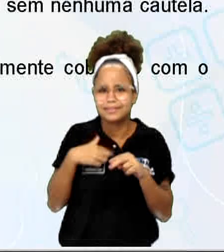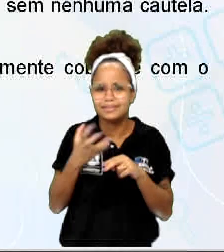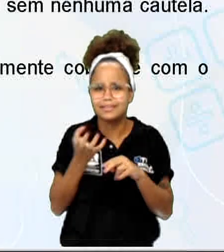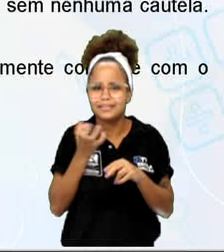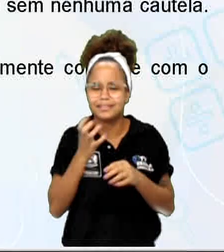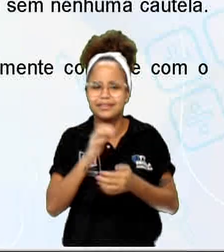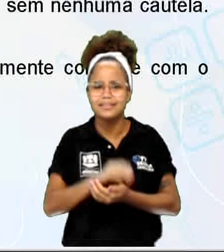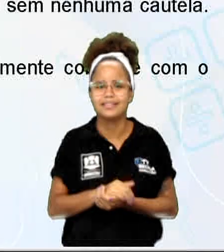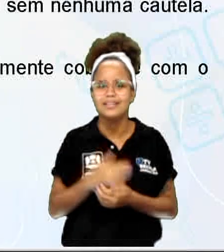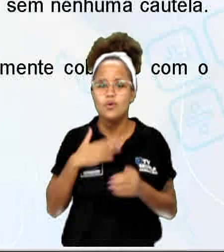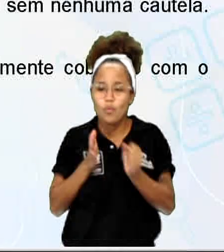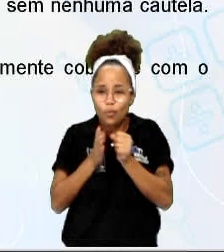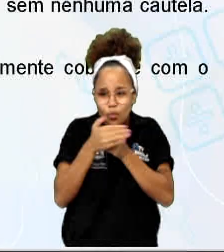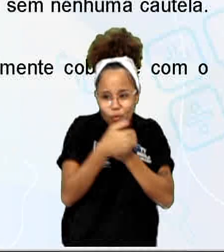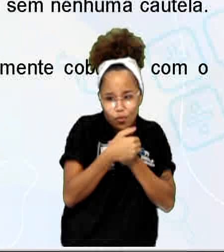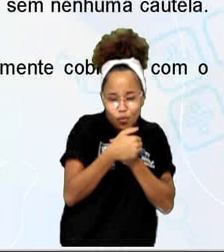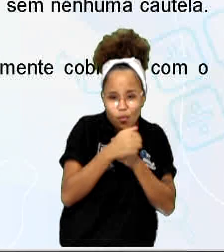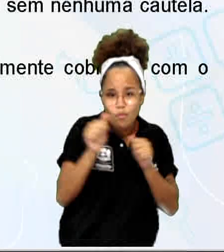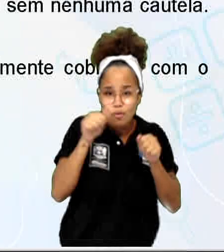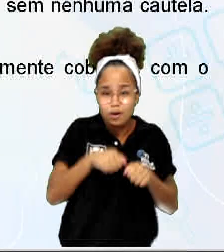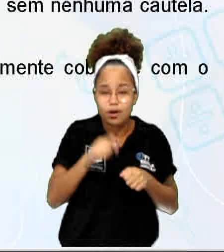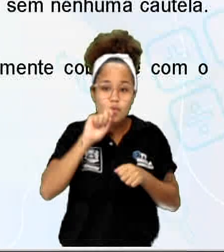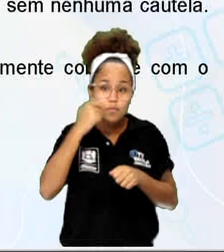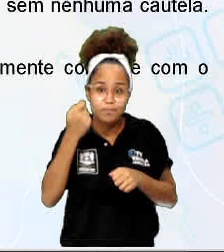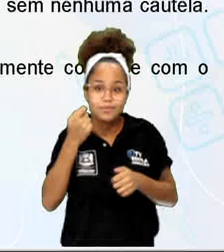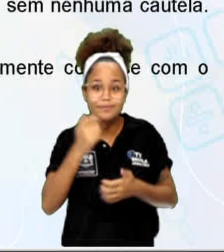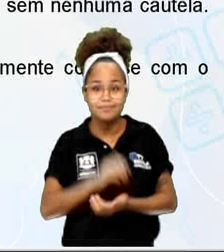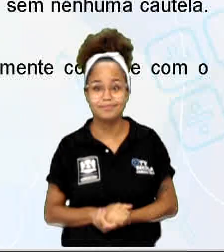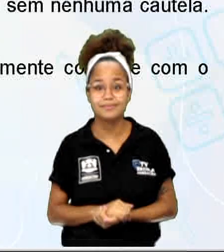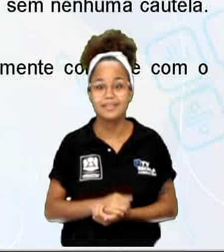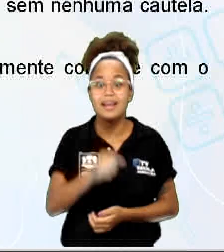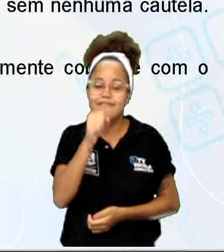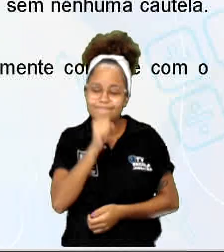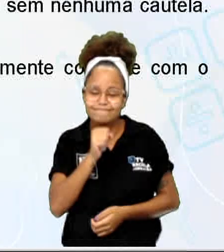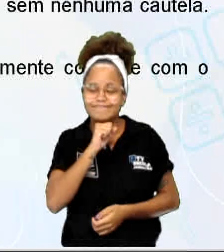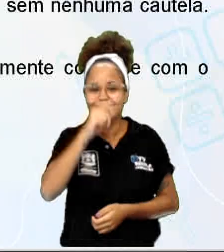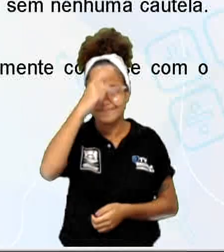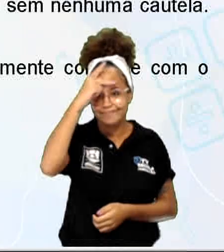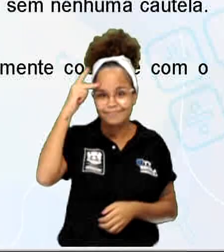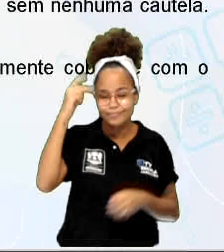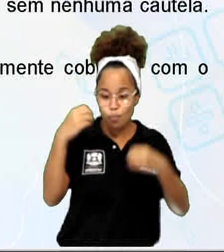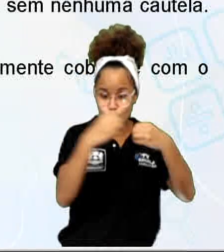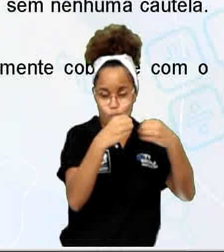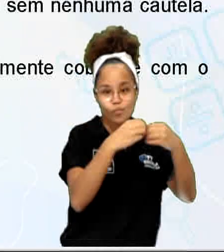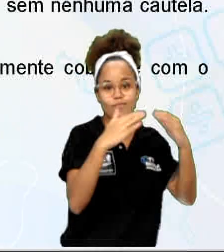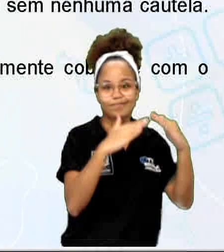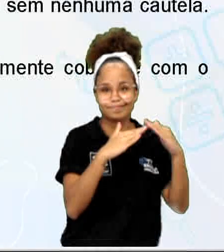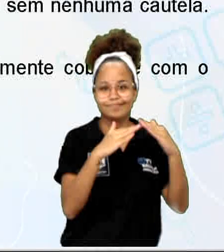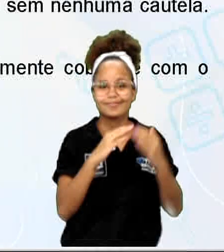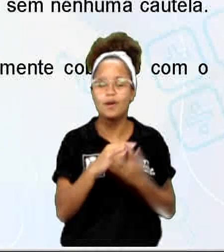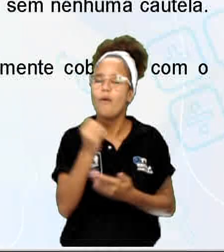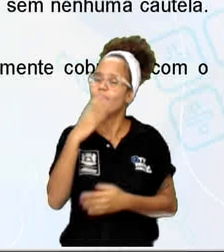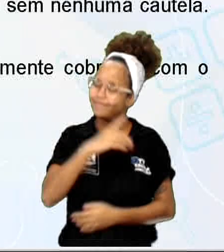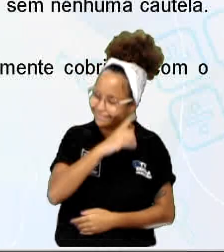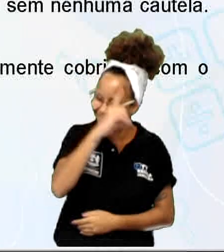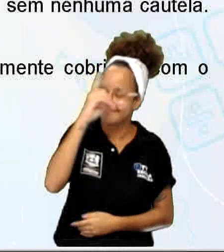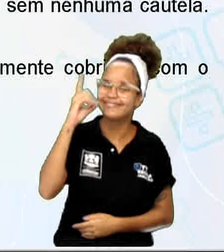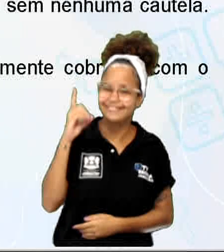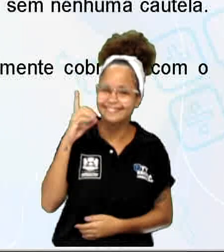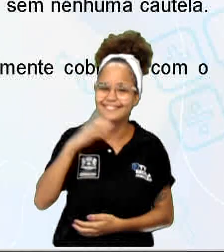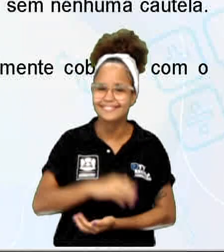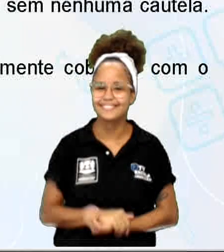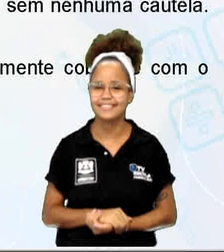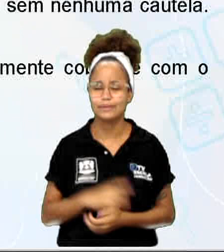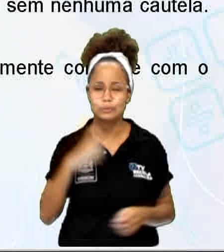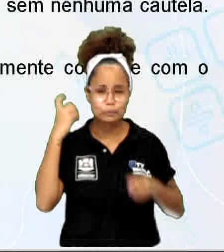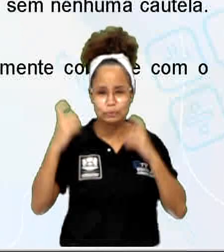inutilmente cobrir-se com um embrulho de pão. Era a velha do apartamento vizinho. Bom dia, minha senhora, disse ele